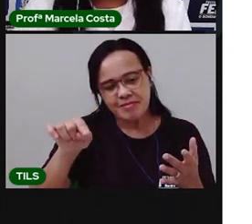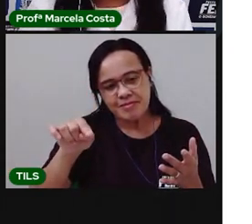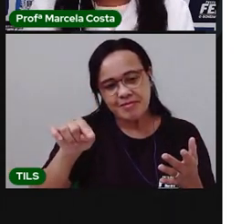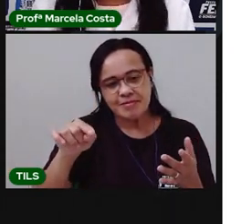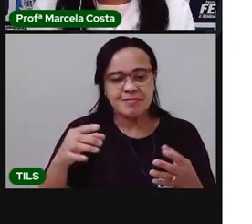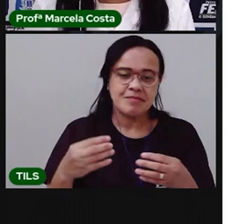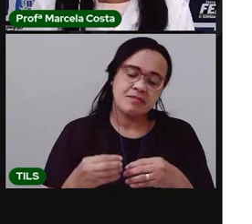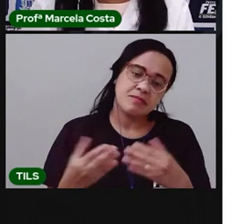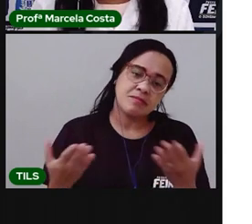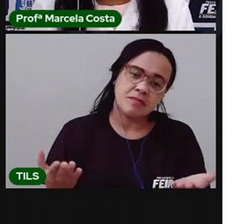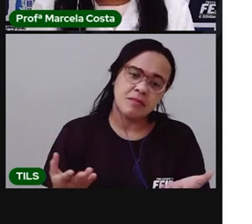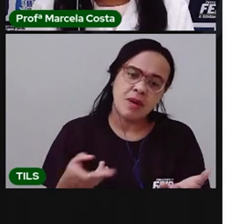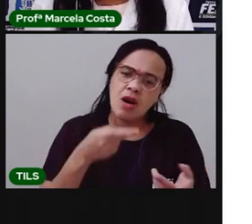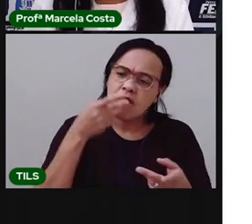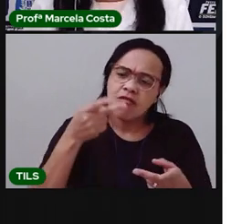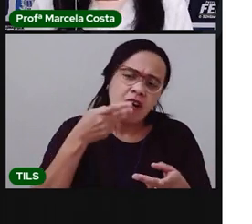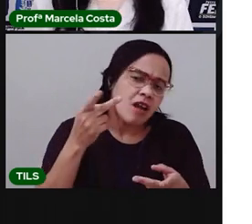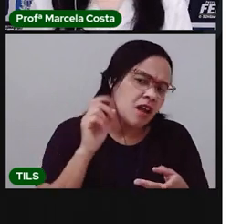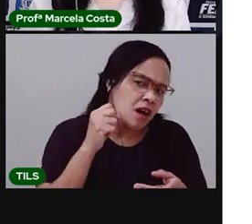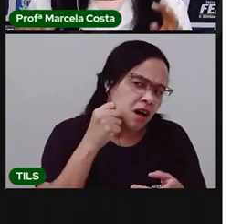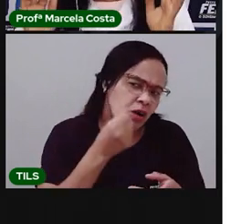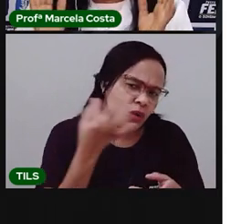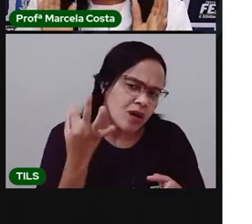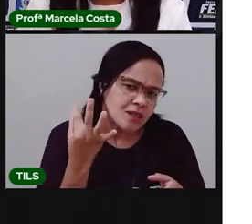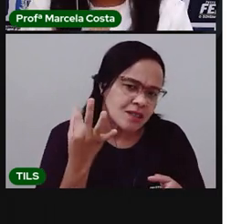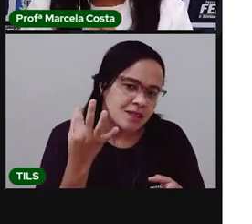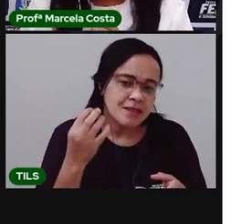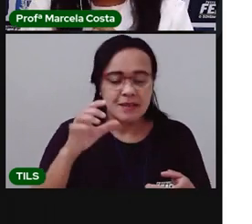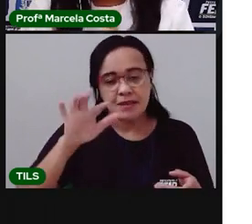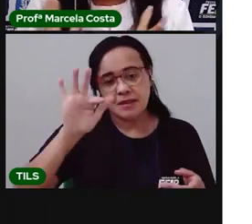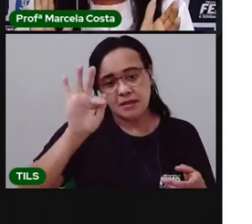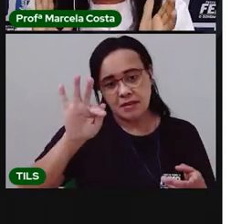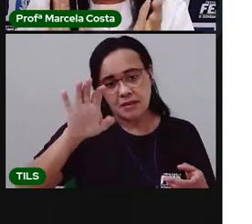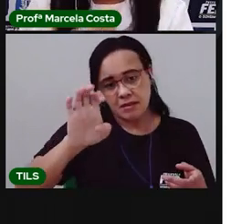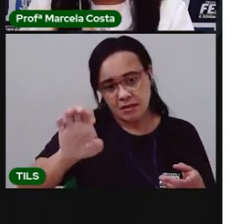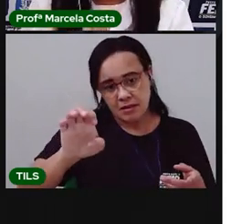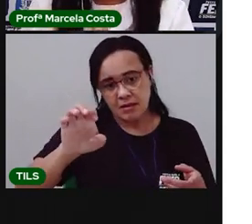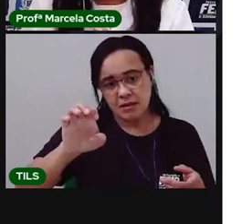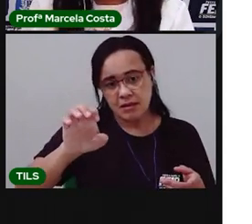Olha quantas vezes a gente abriu a boca para falar. Feliz.